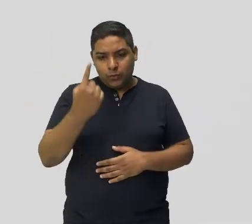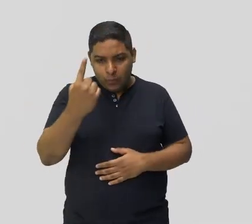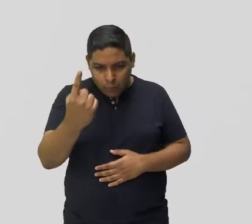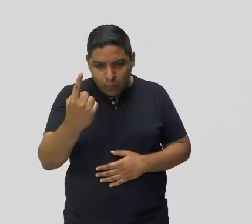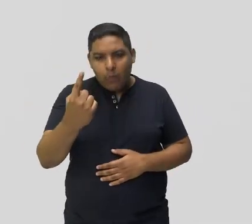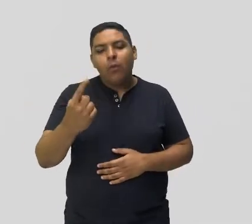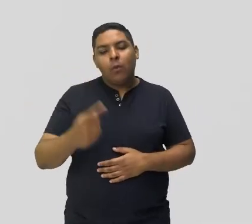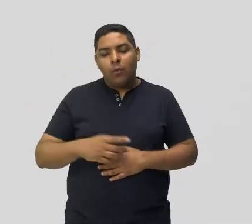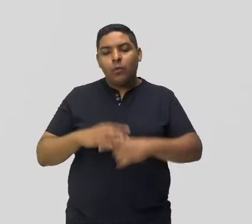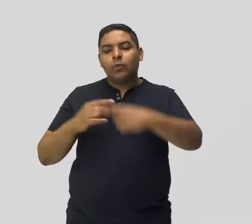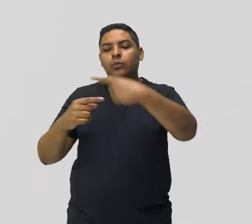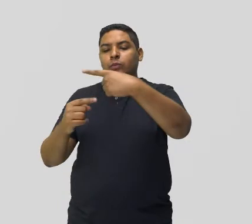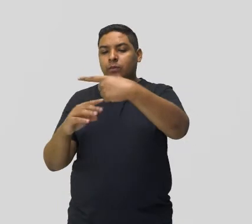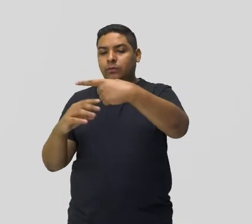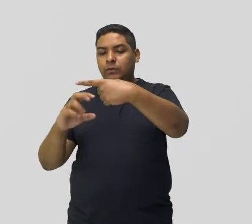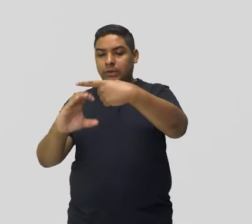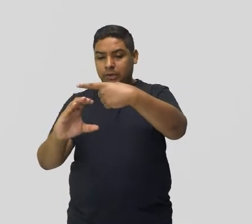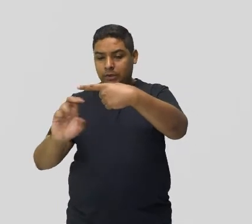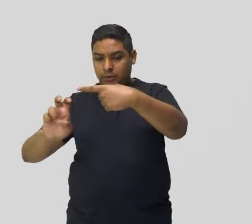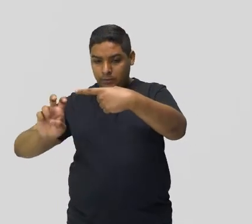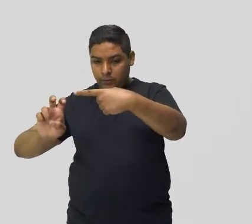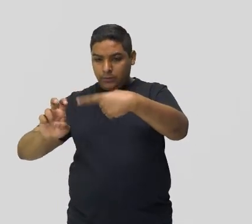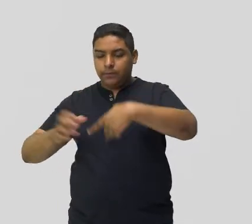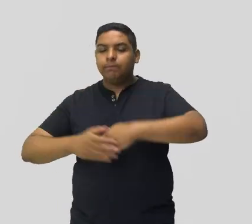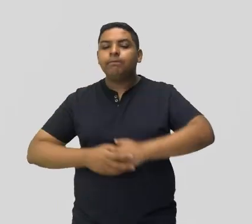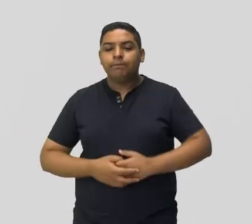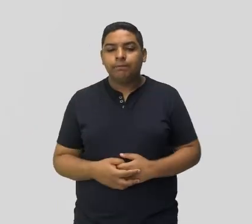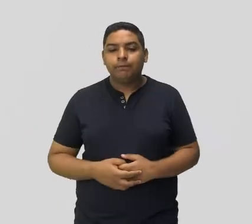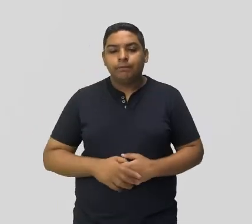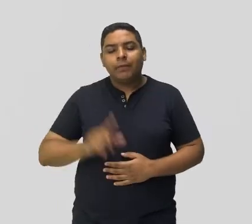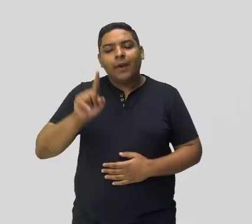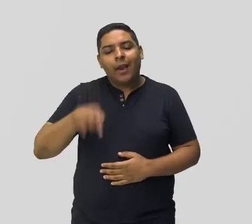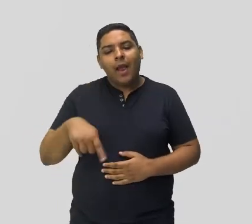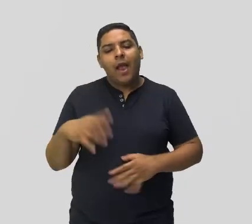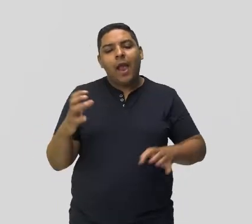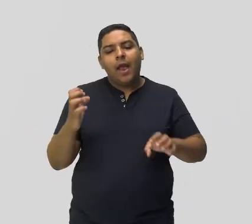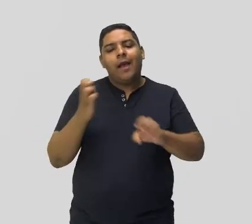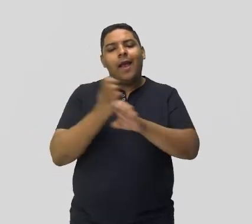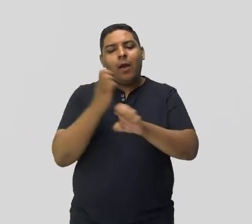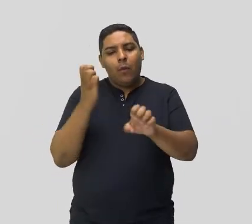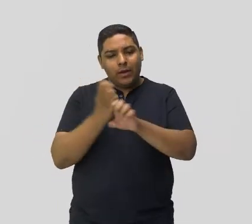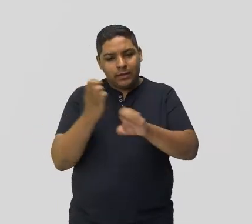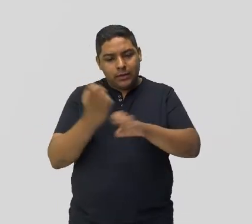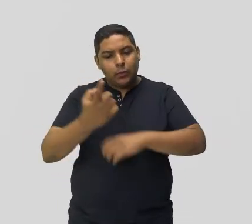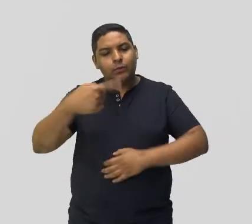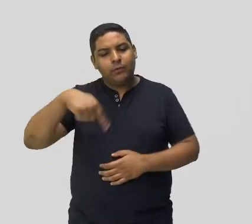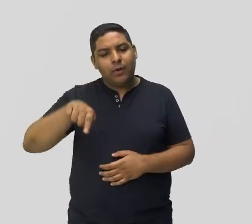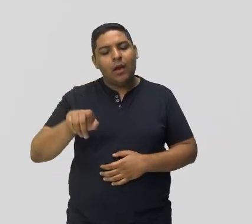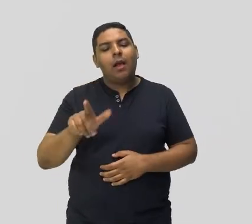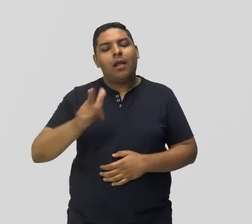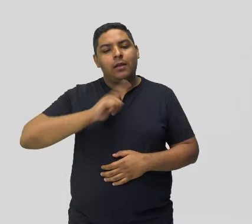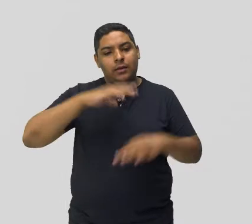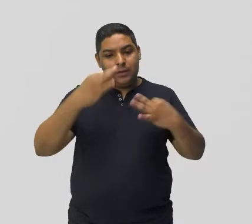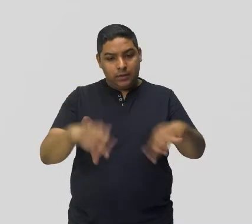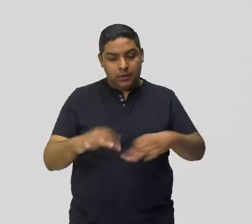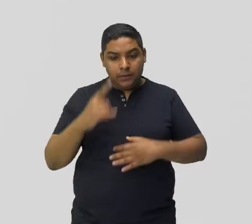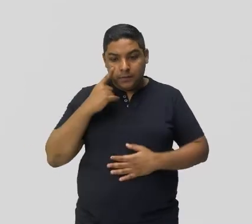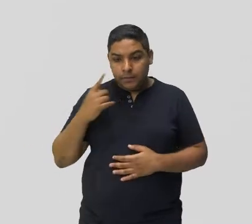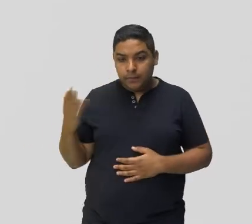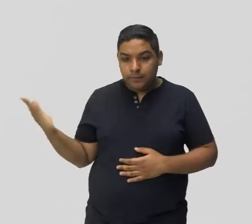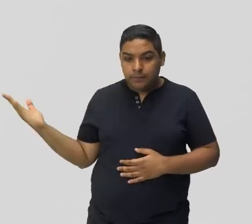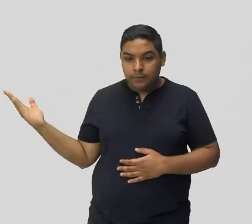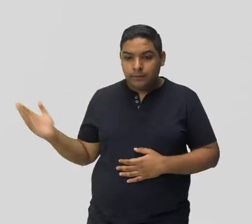sobre C5, beleza? Essa é a equação que nos interessa, beleza? Já sabemos